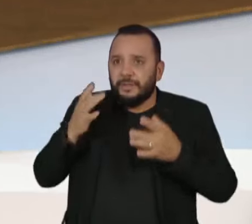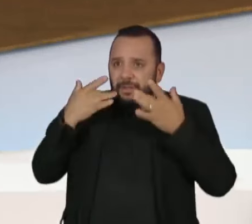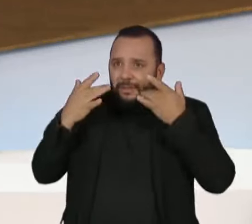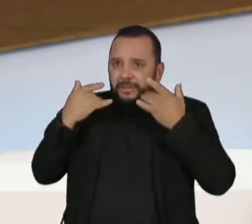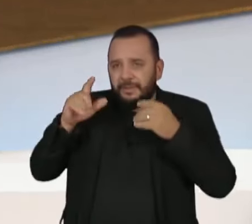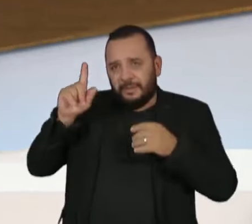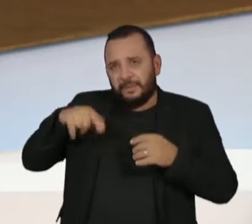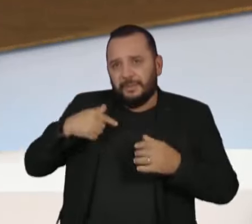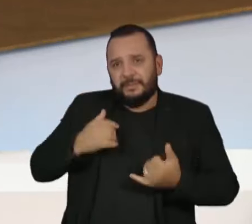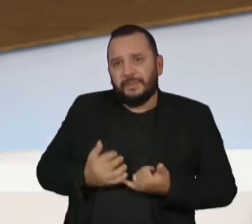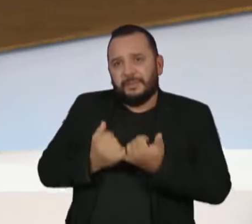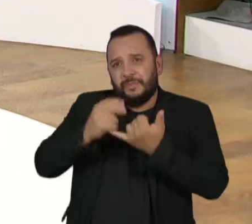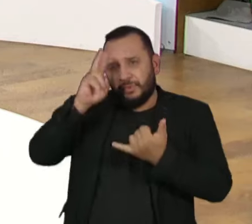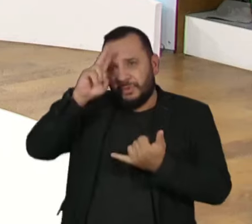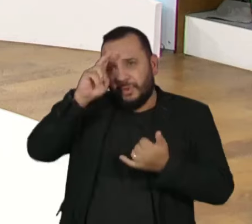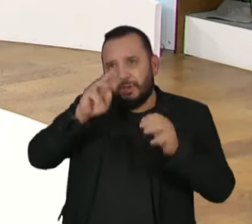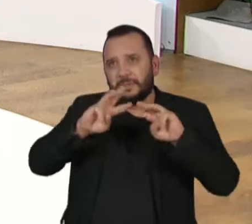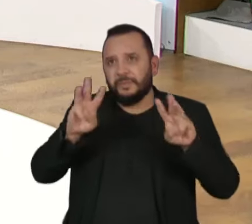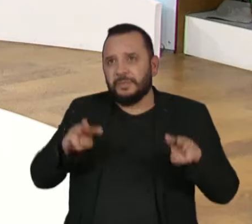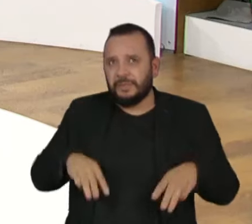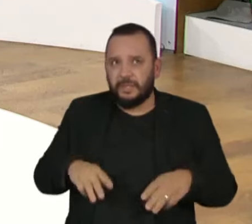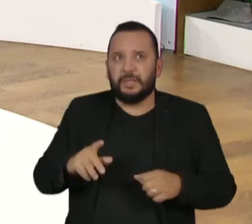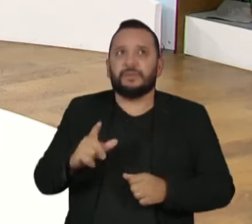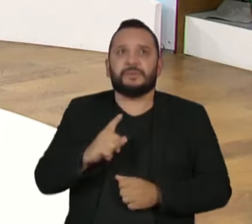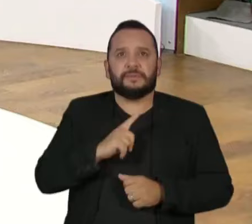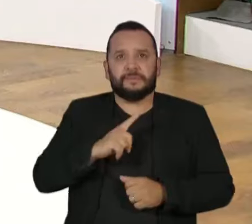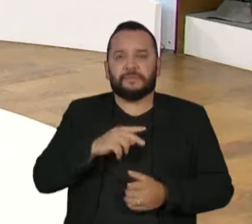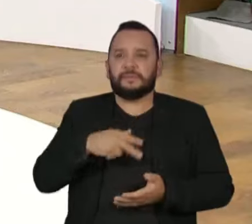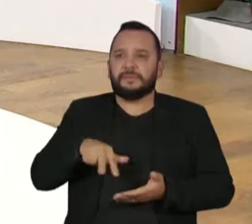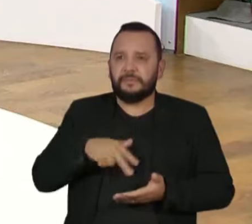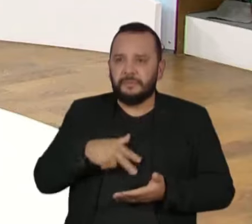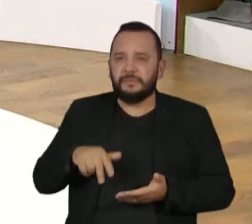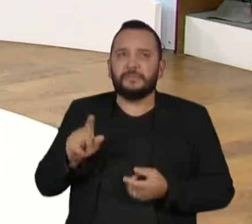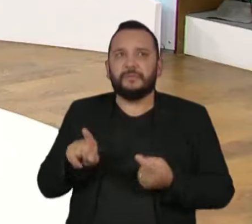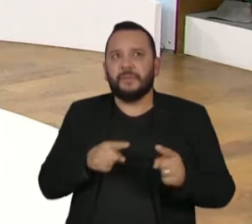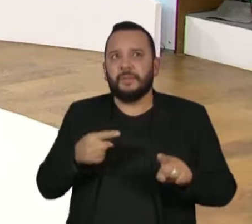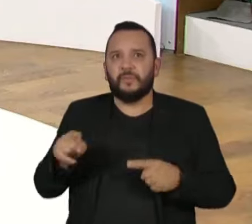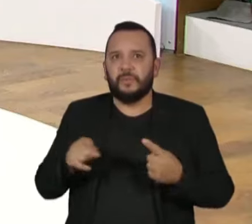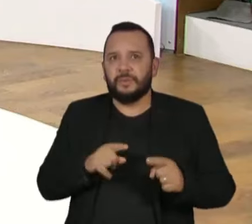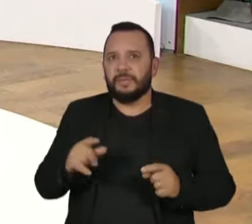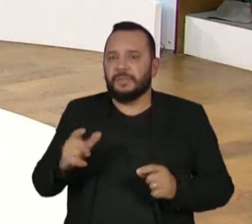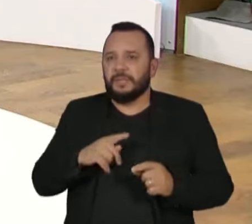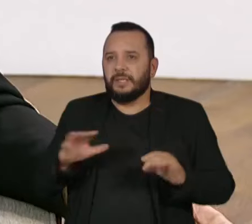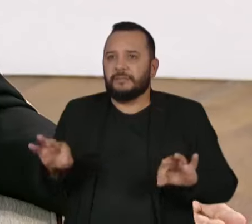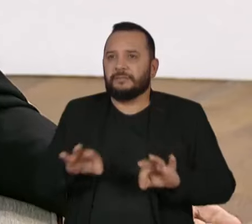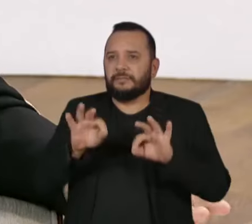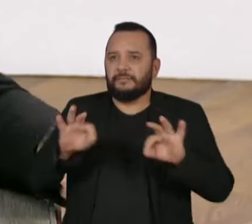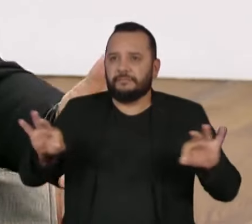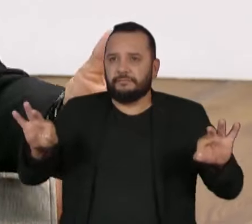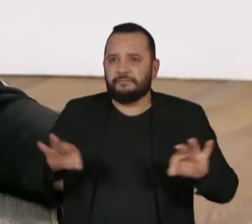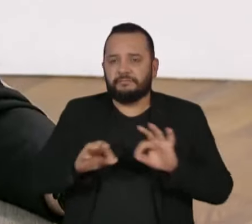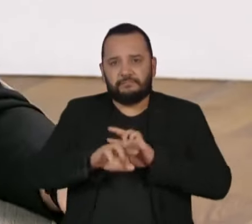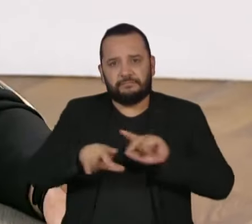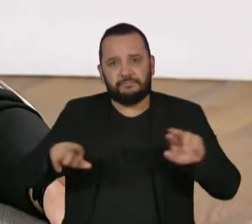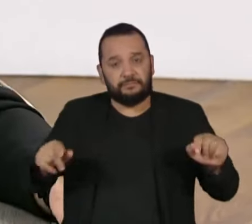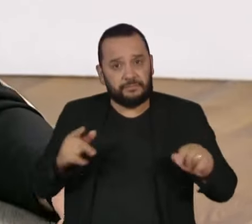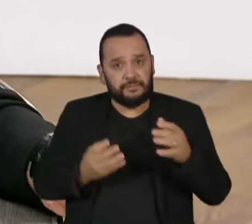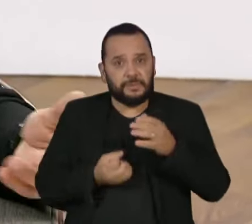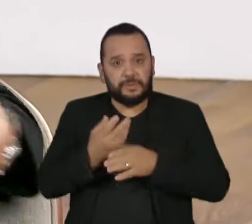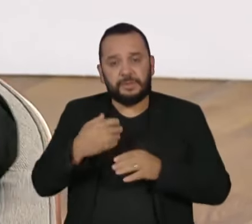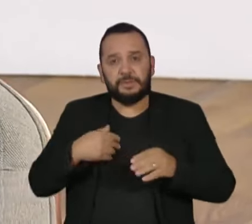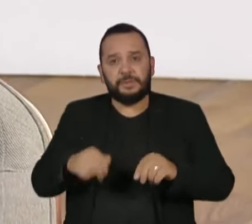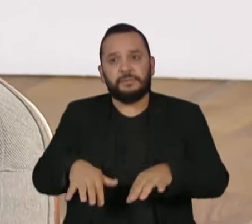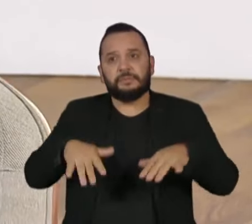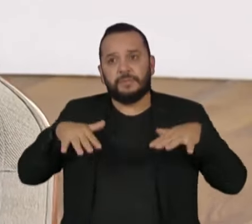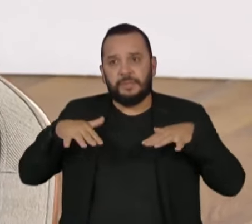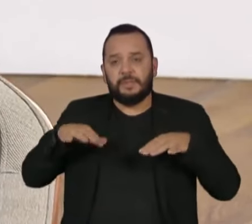patrimônio histórico, a gente está falando de museus, a gente está falando de dança, de música sinfônica. Quando você monta uma sinfônica,